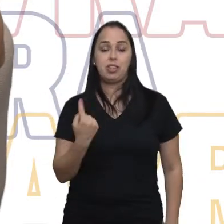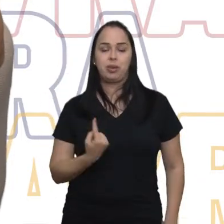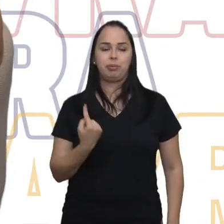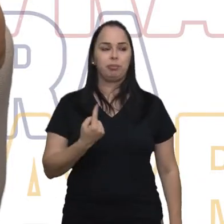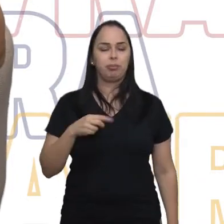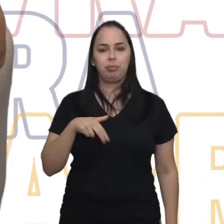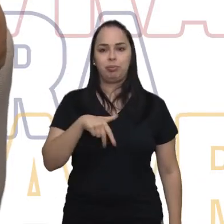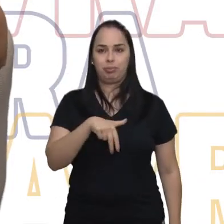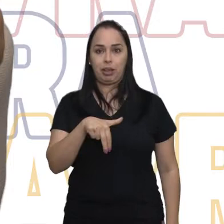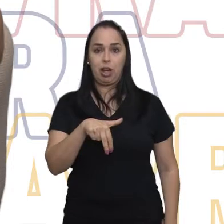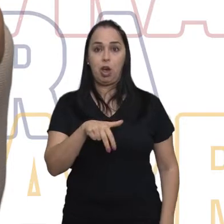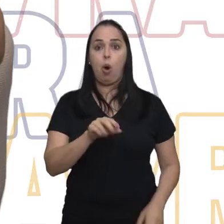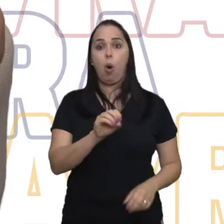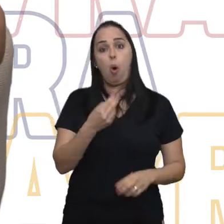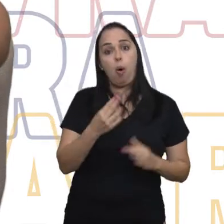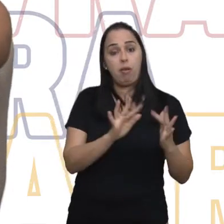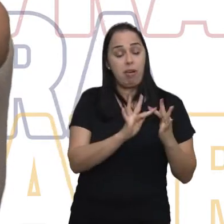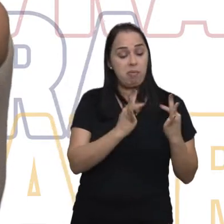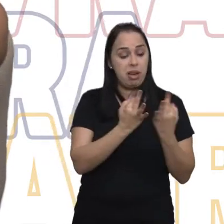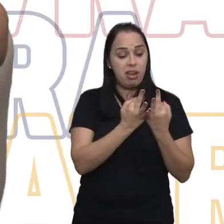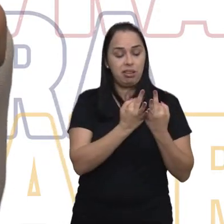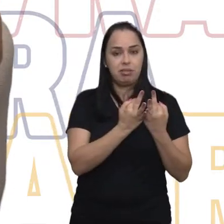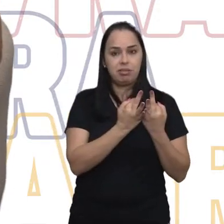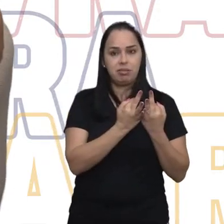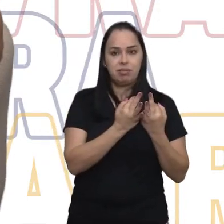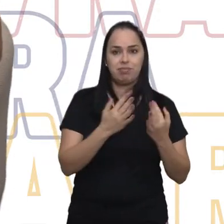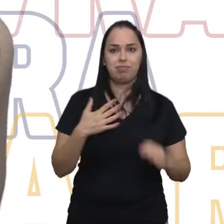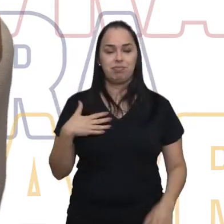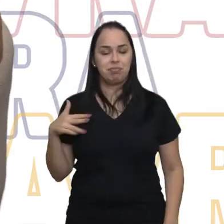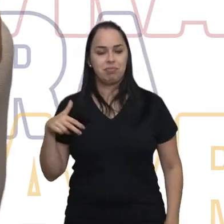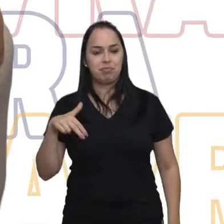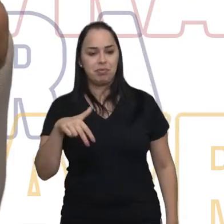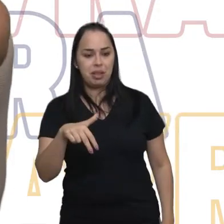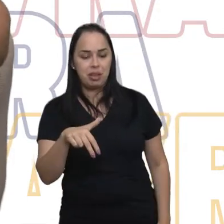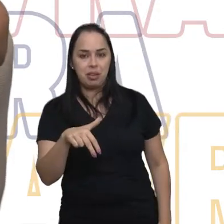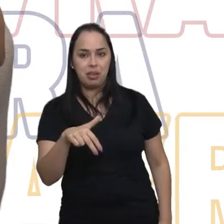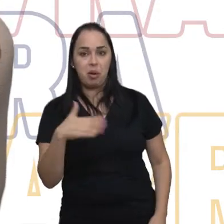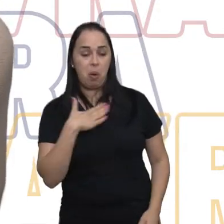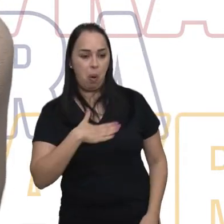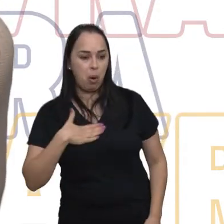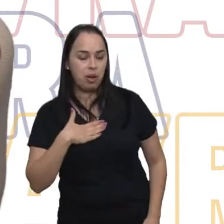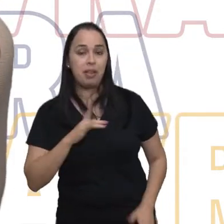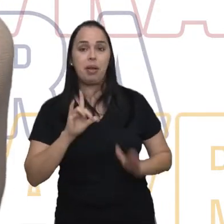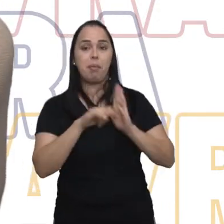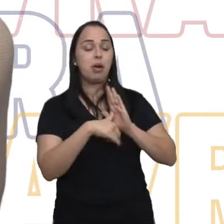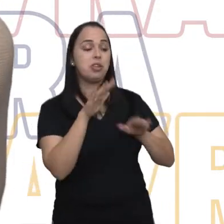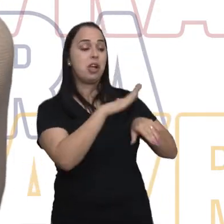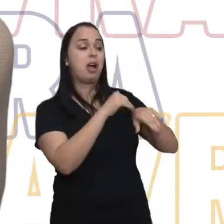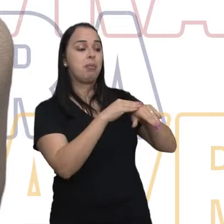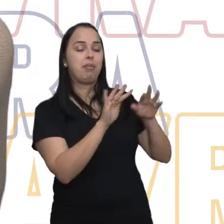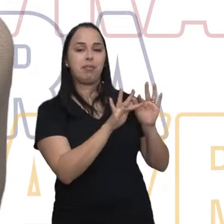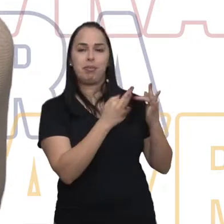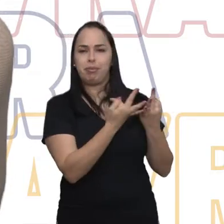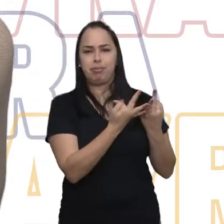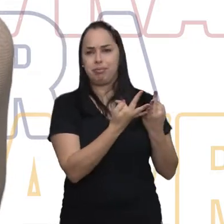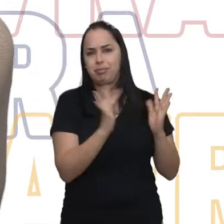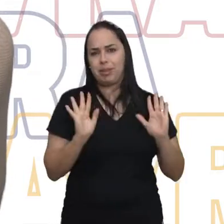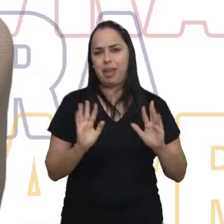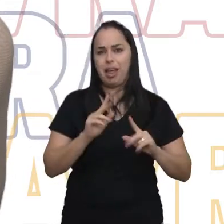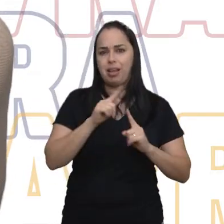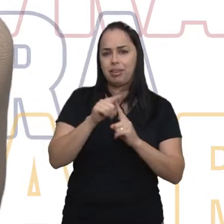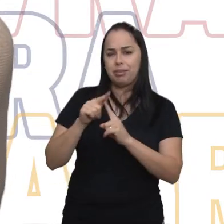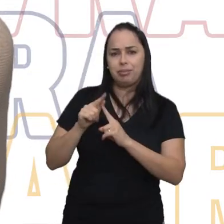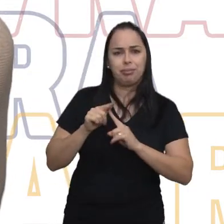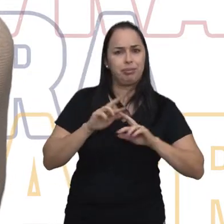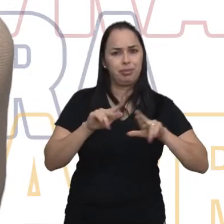você vai sozinha ou com a sua família, ou de repente você vai, gostou, traz a família depois. É bem diversificado,